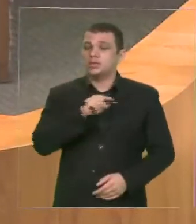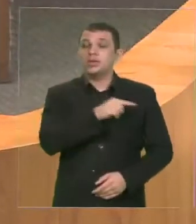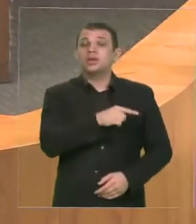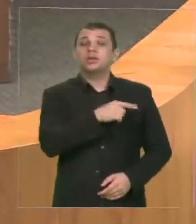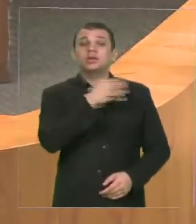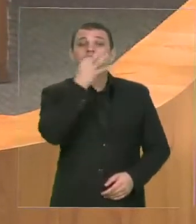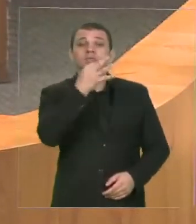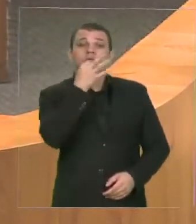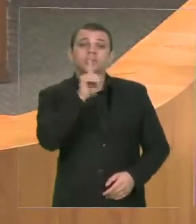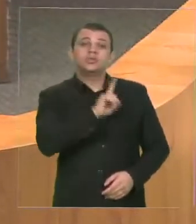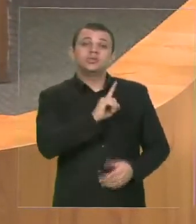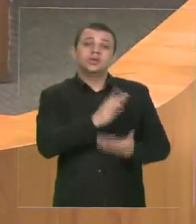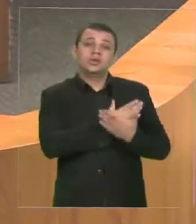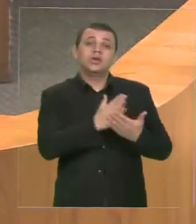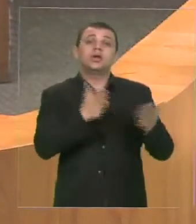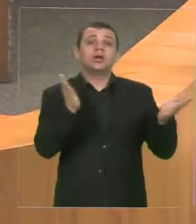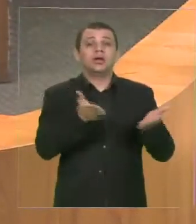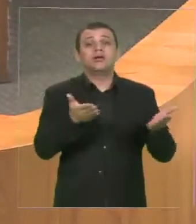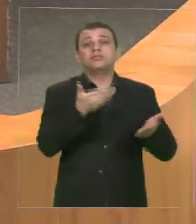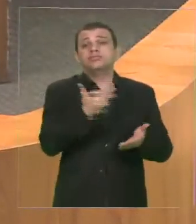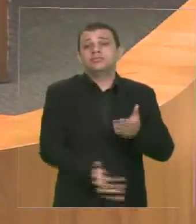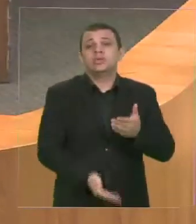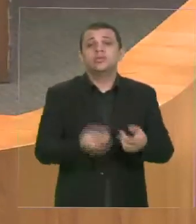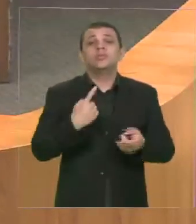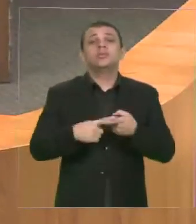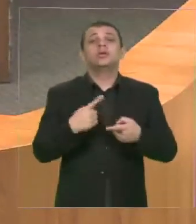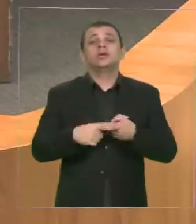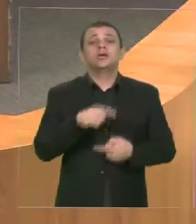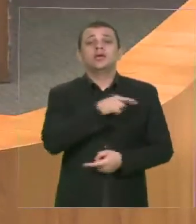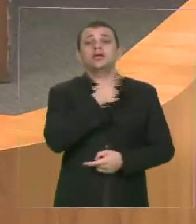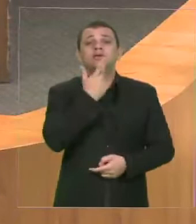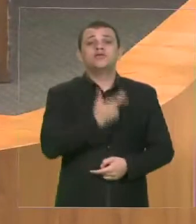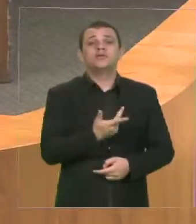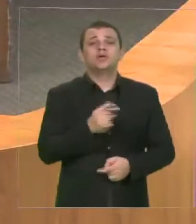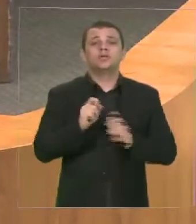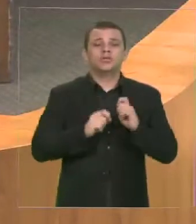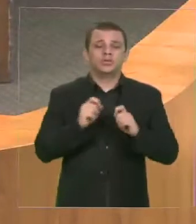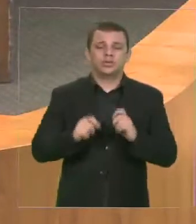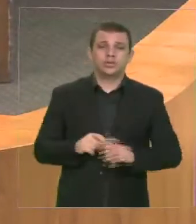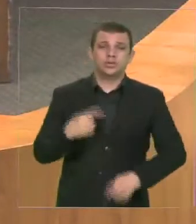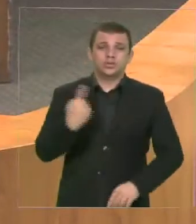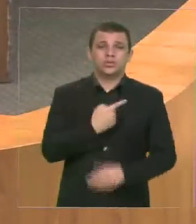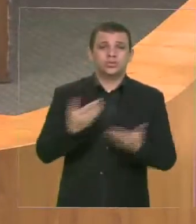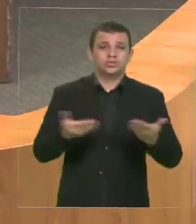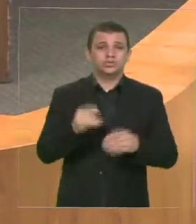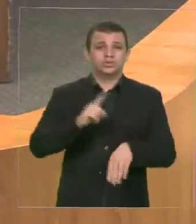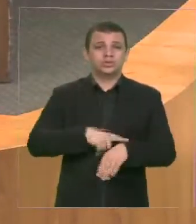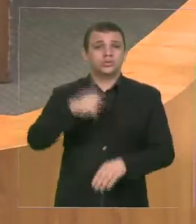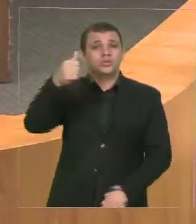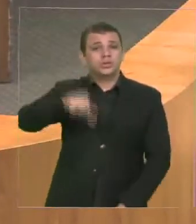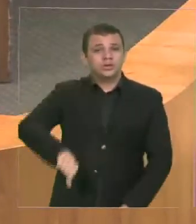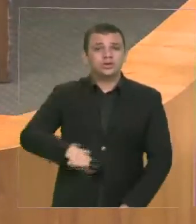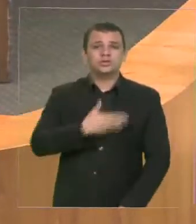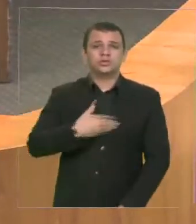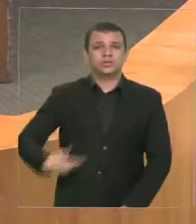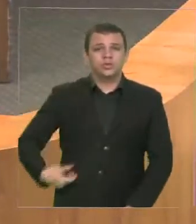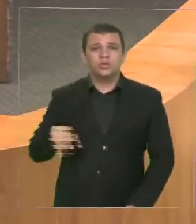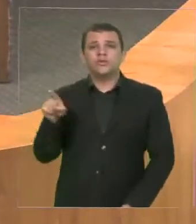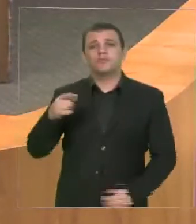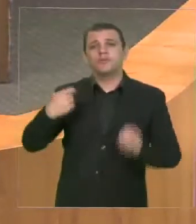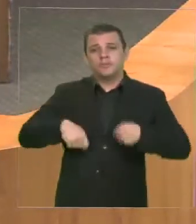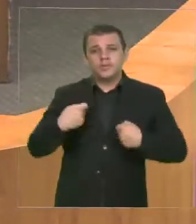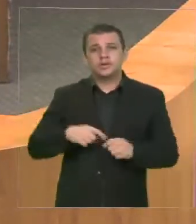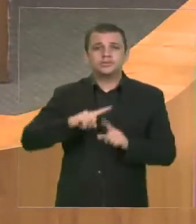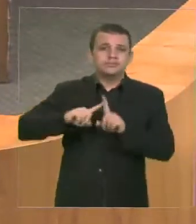está sendo colocado abaixo agora, nesse exato momento, porque ele disse que nós vivemos aqui uma crise e que o governo precisa aumentar